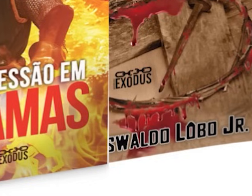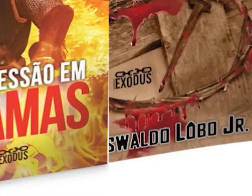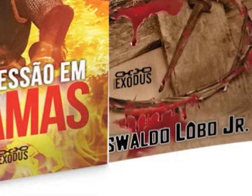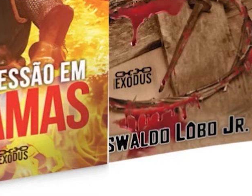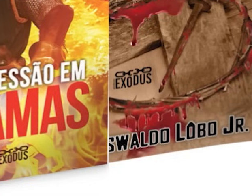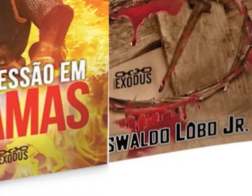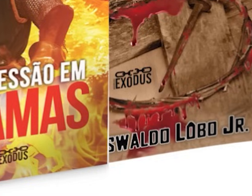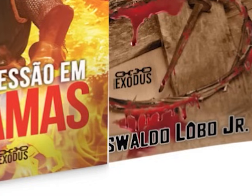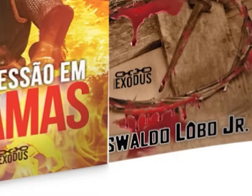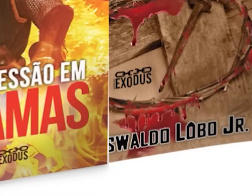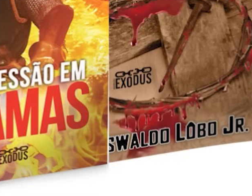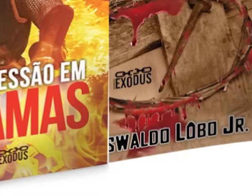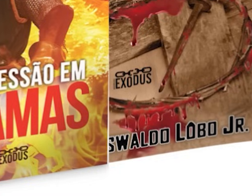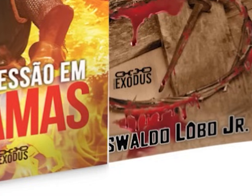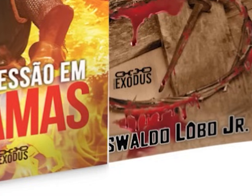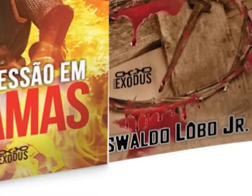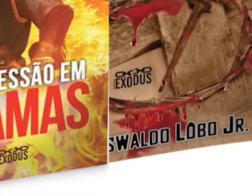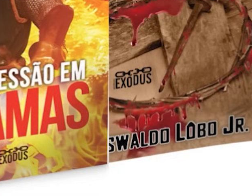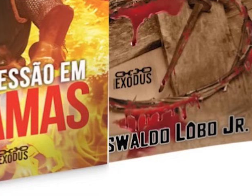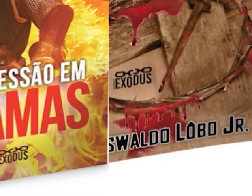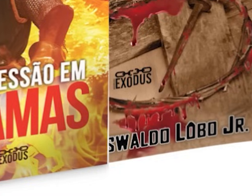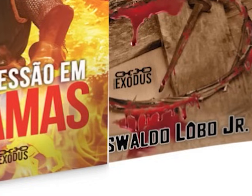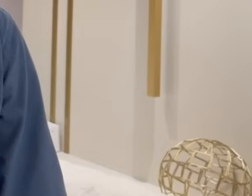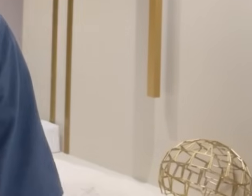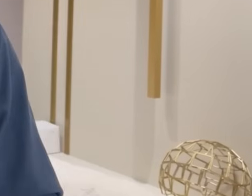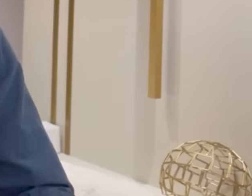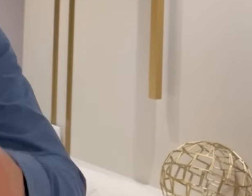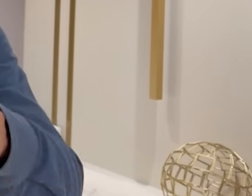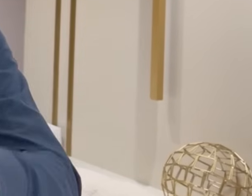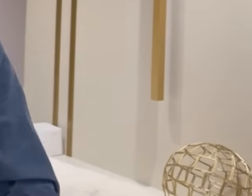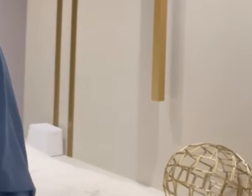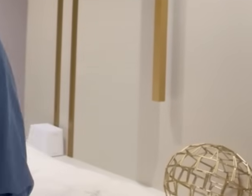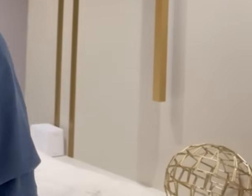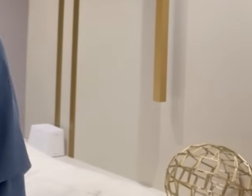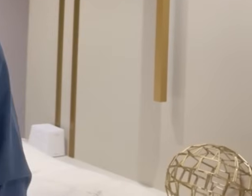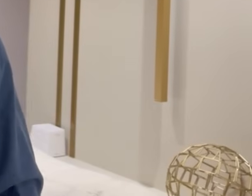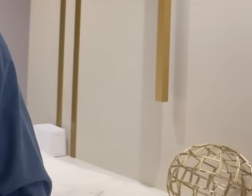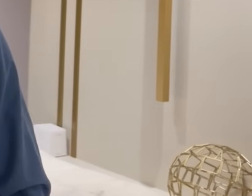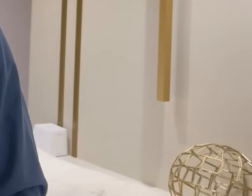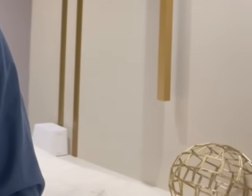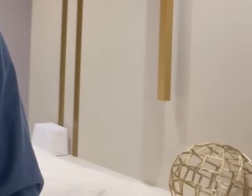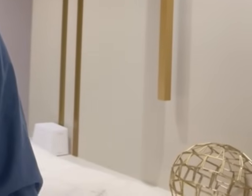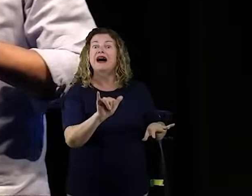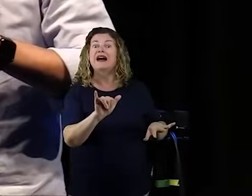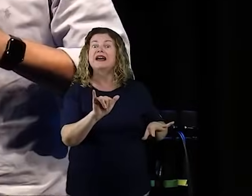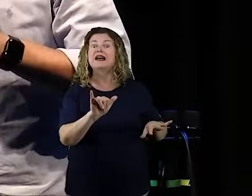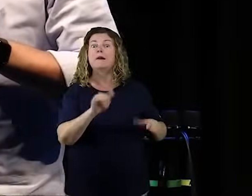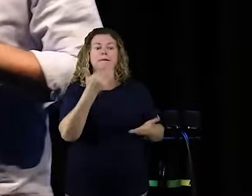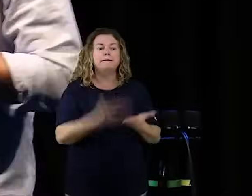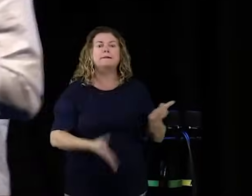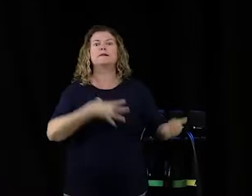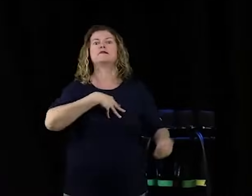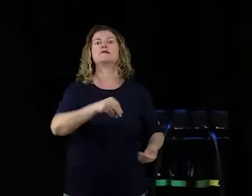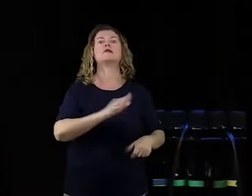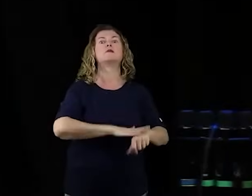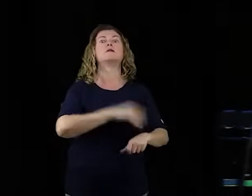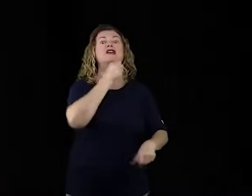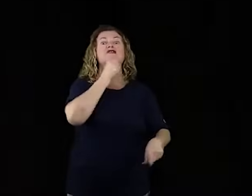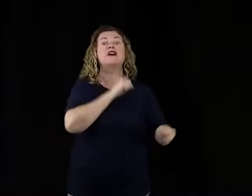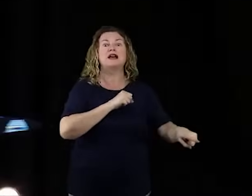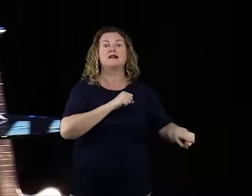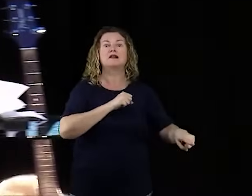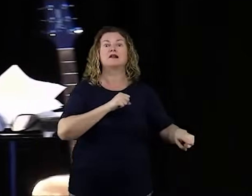também com livros que vão edificar profundamente a sua vida na guerra espiritual Vai lá vai ser uma bênção quando terminar